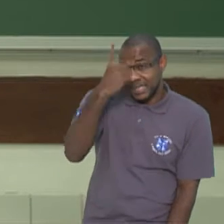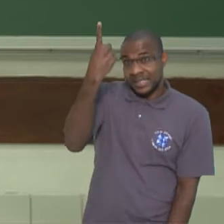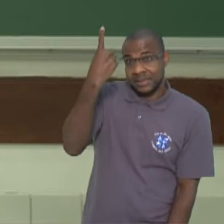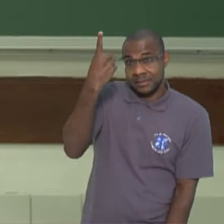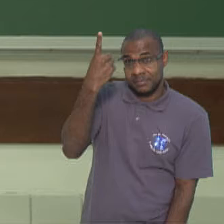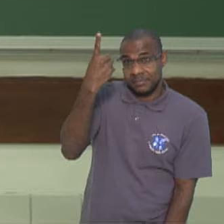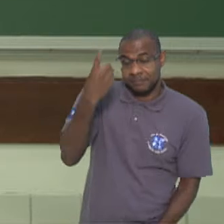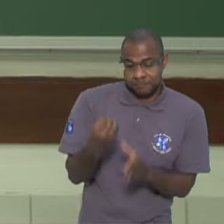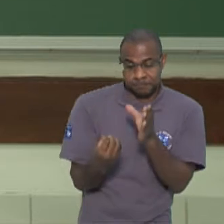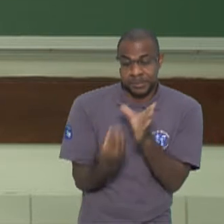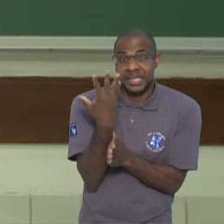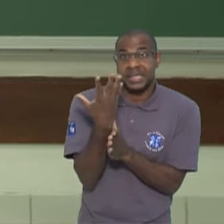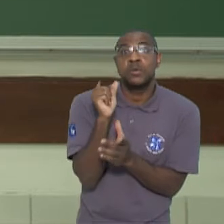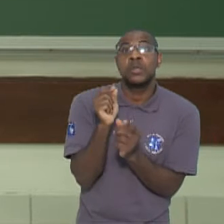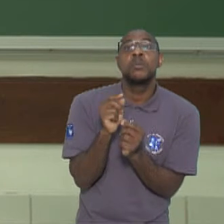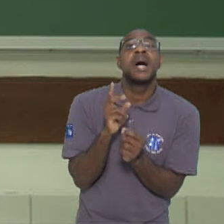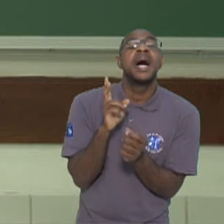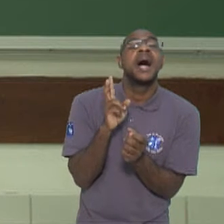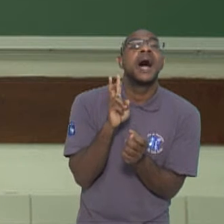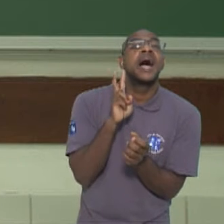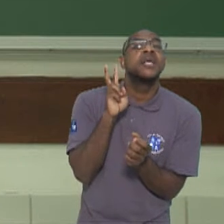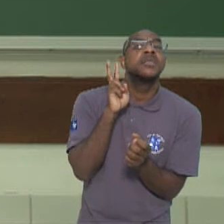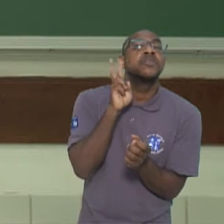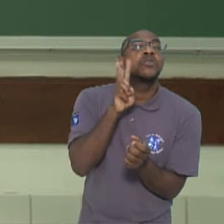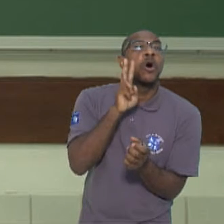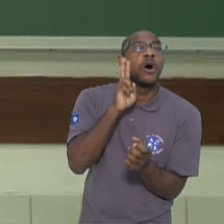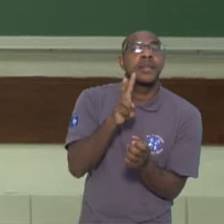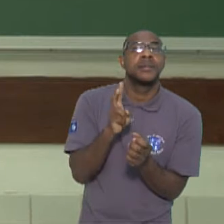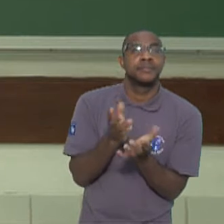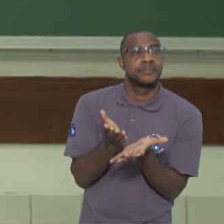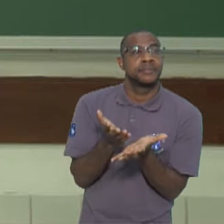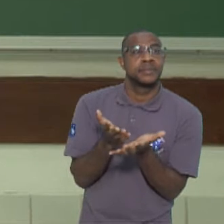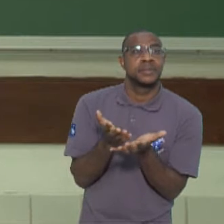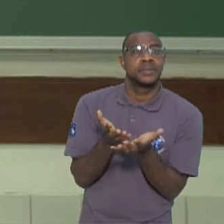nunca contada, né? Você tem,